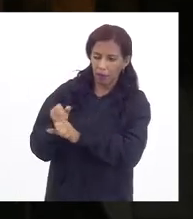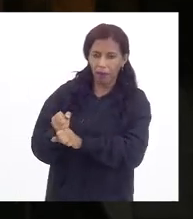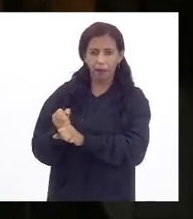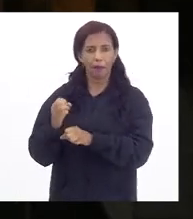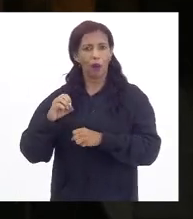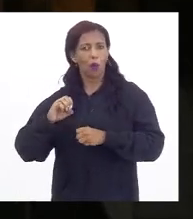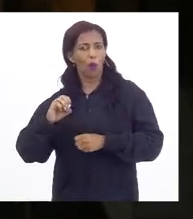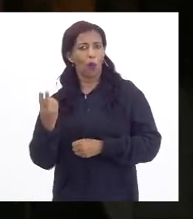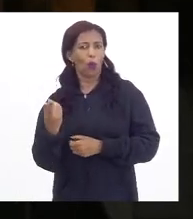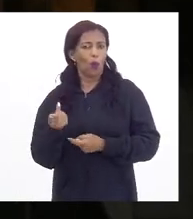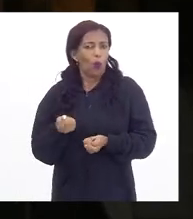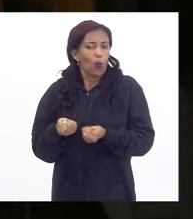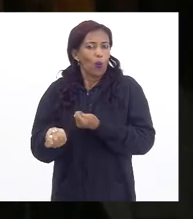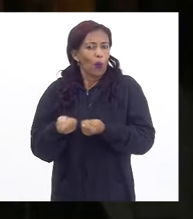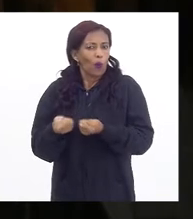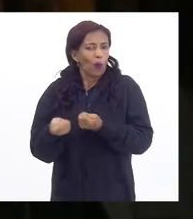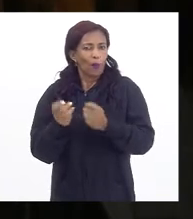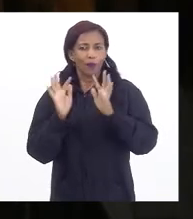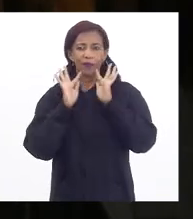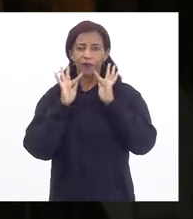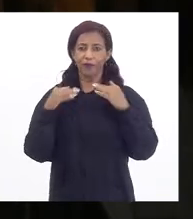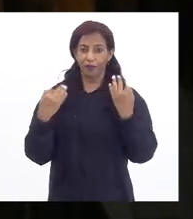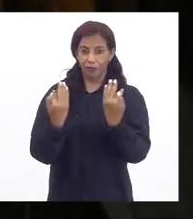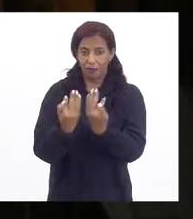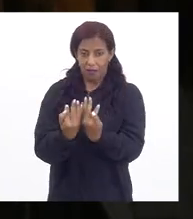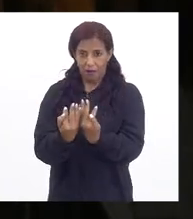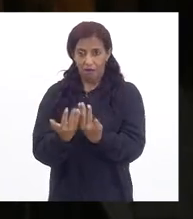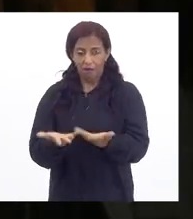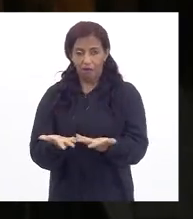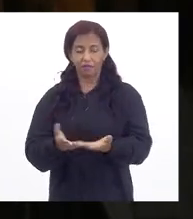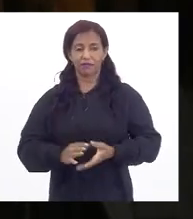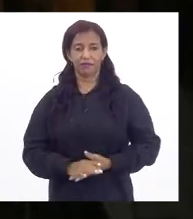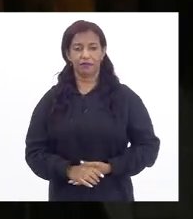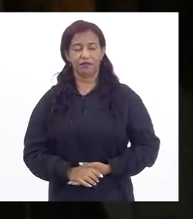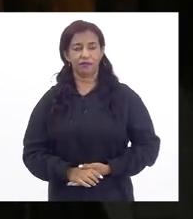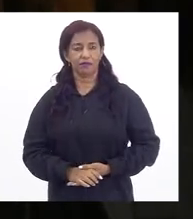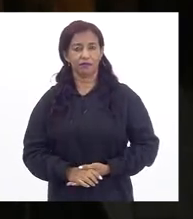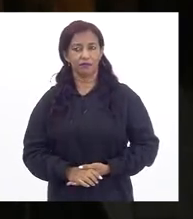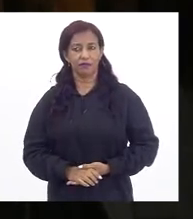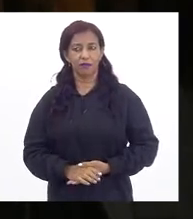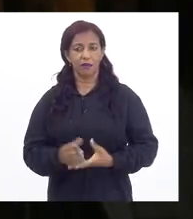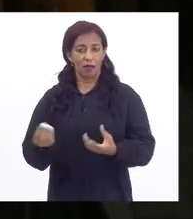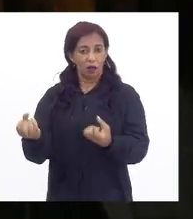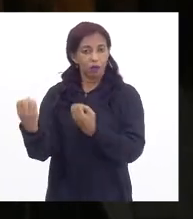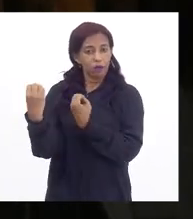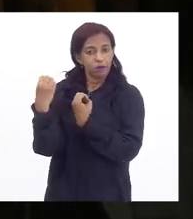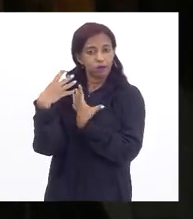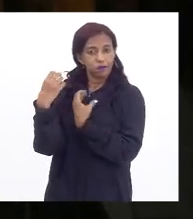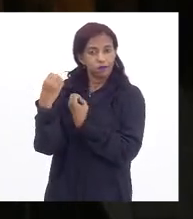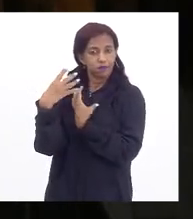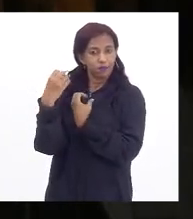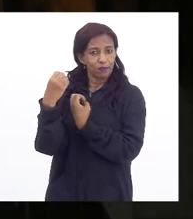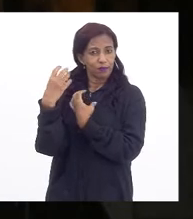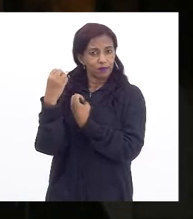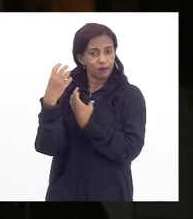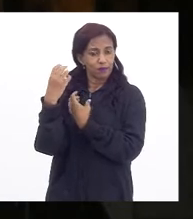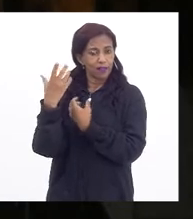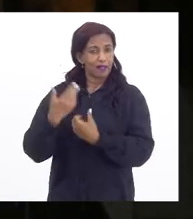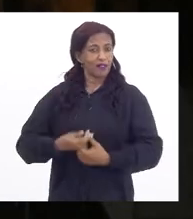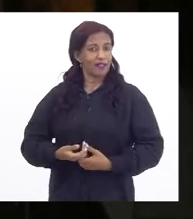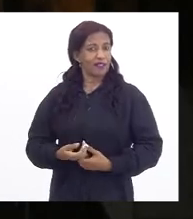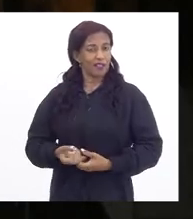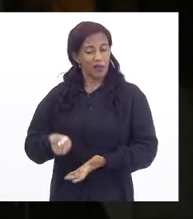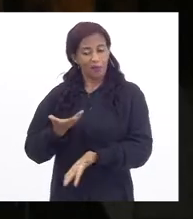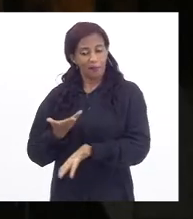ou de economia doméstica, deputado Carlos Macedo, nos ensina que despesa